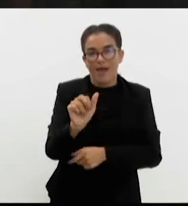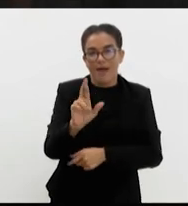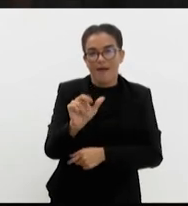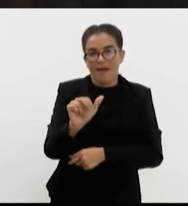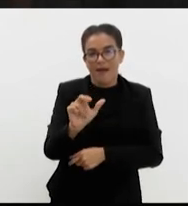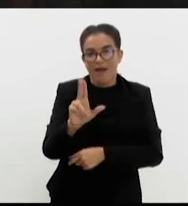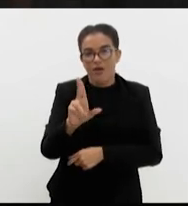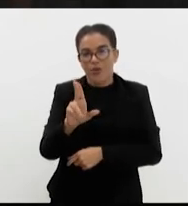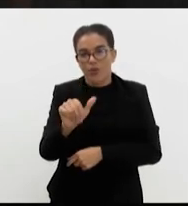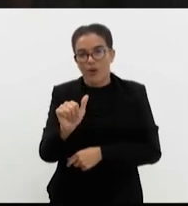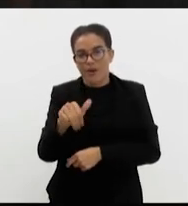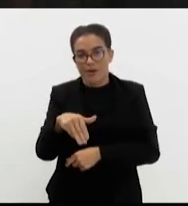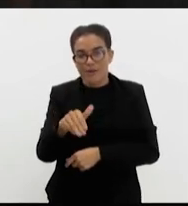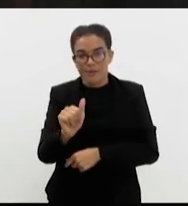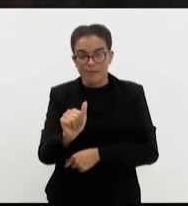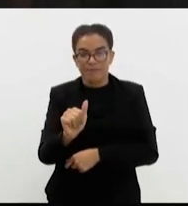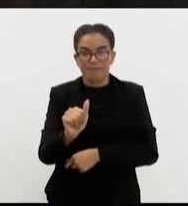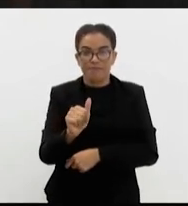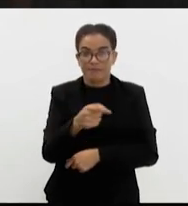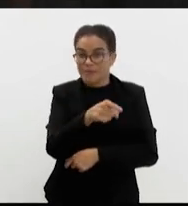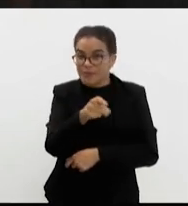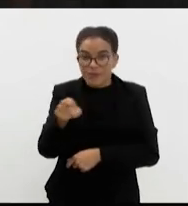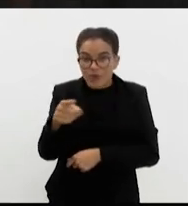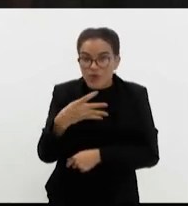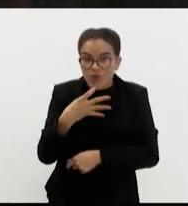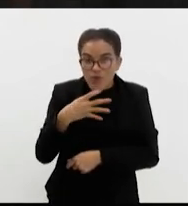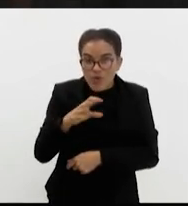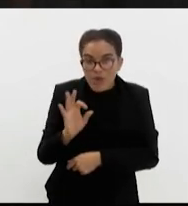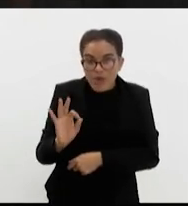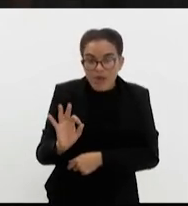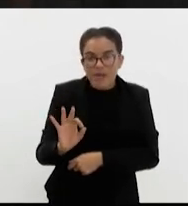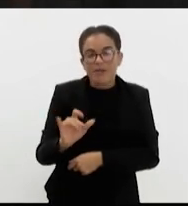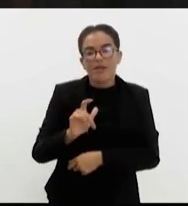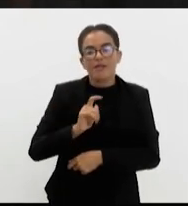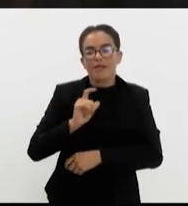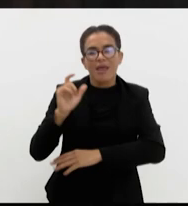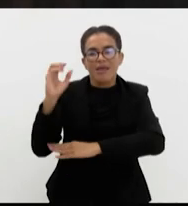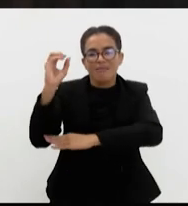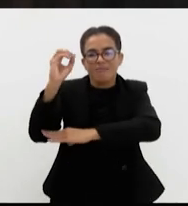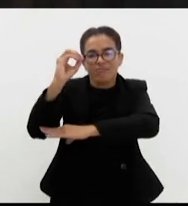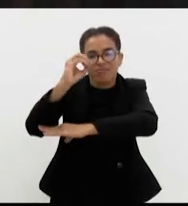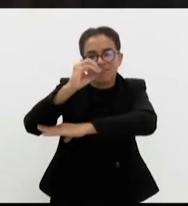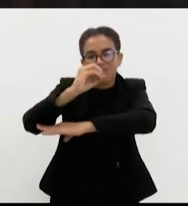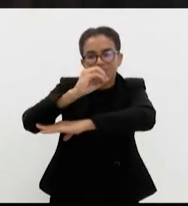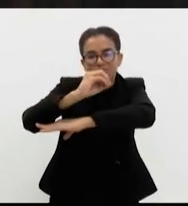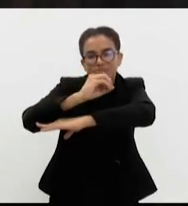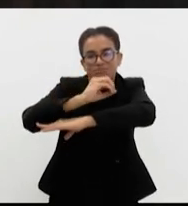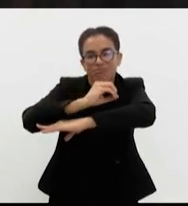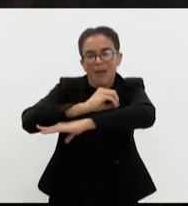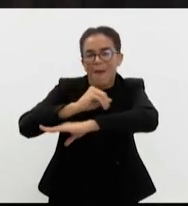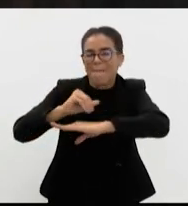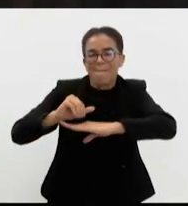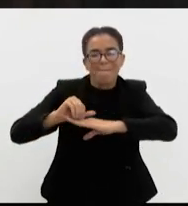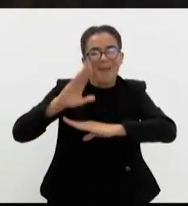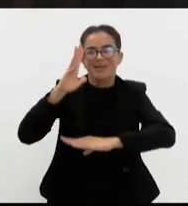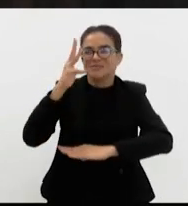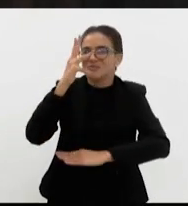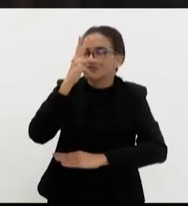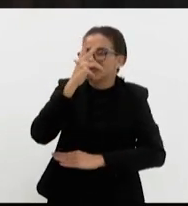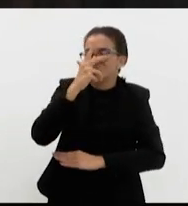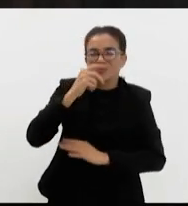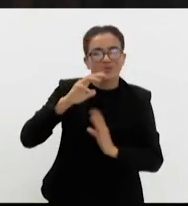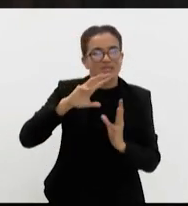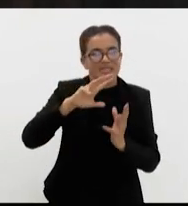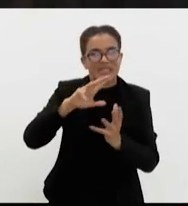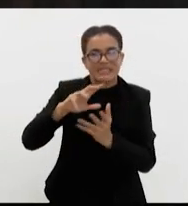Siqueira para quem não conhece tem o pô do sol ouso dizer o por do sol mais bonito do mundo